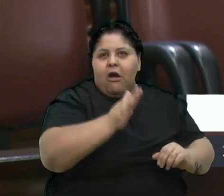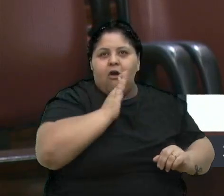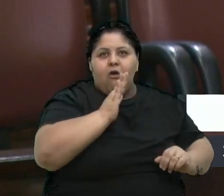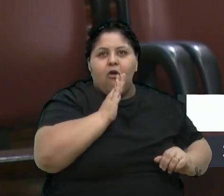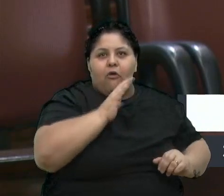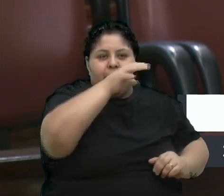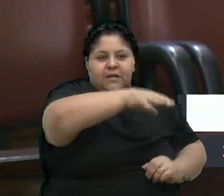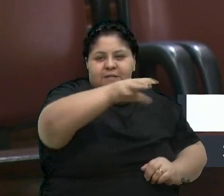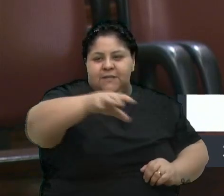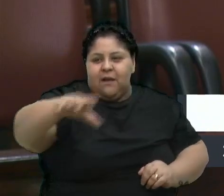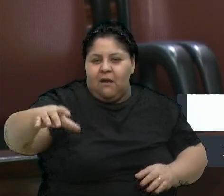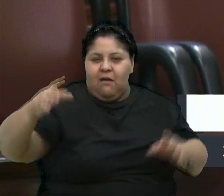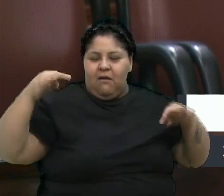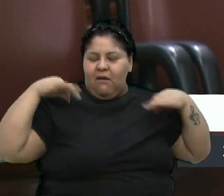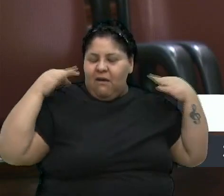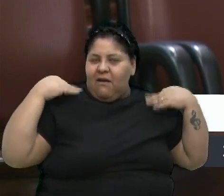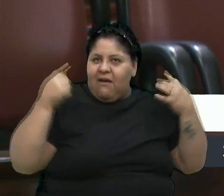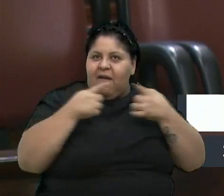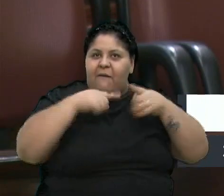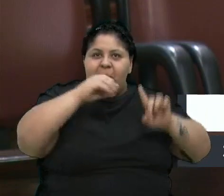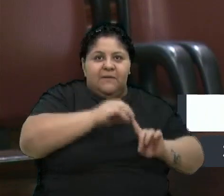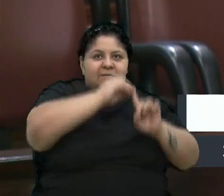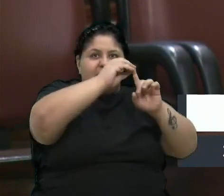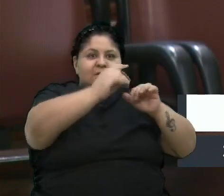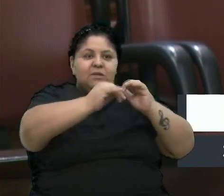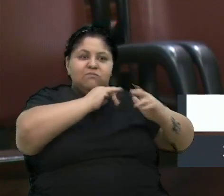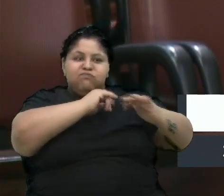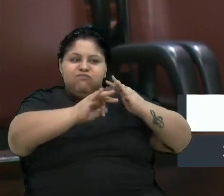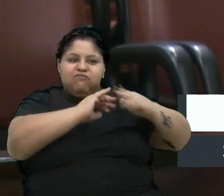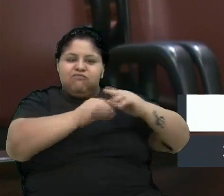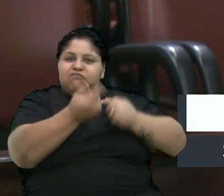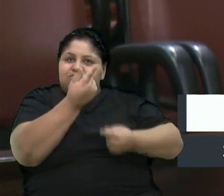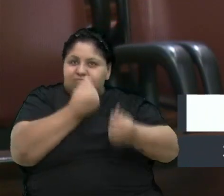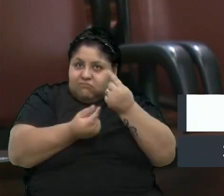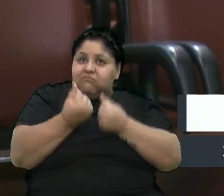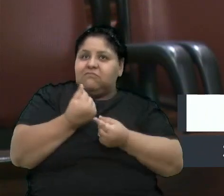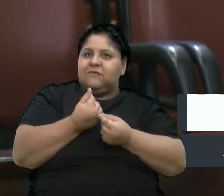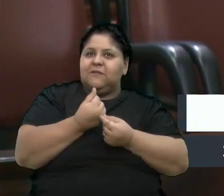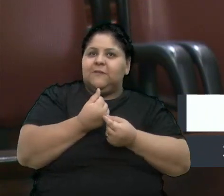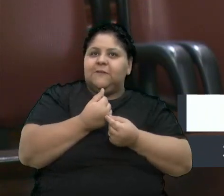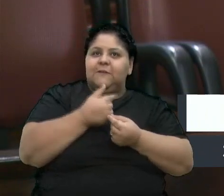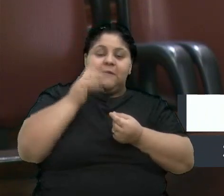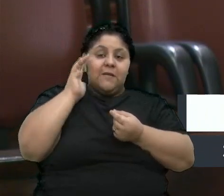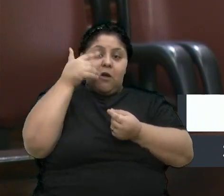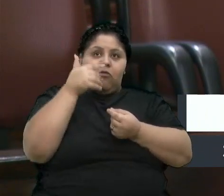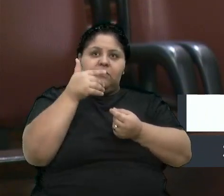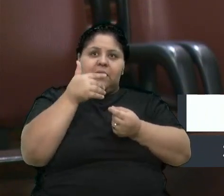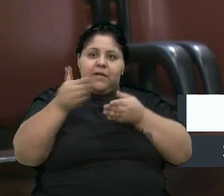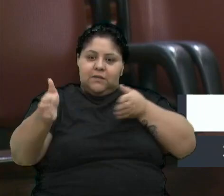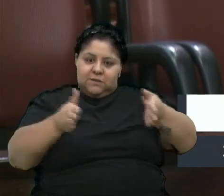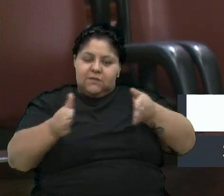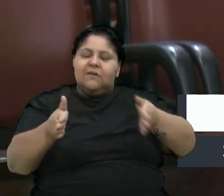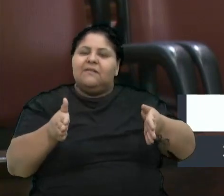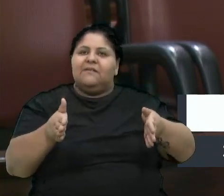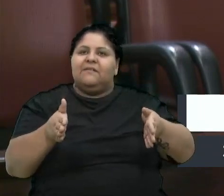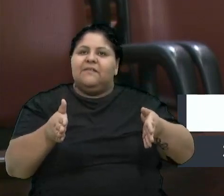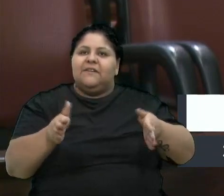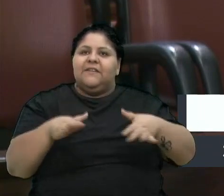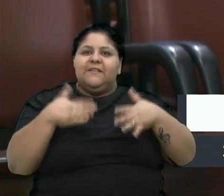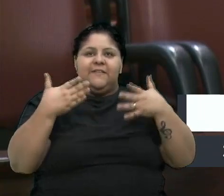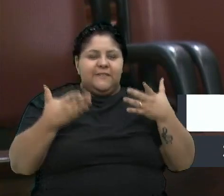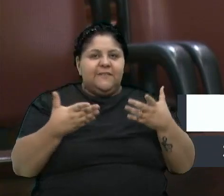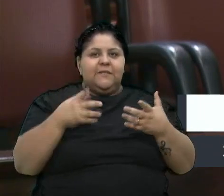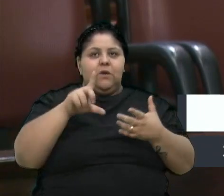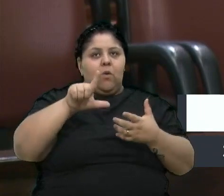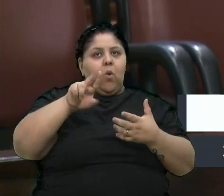nosso município, mas principalmente a movimentação econômica que acontece nesses dias. Então, Lu, conta com o meu